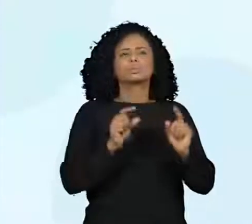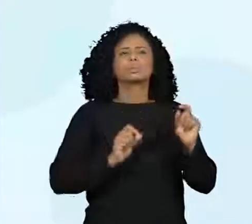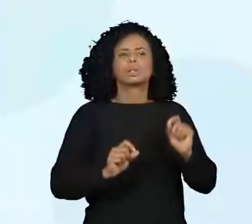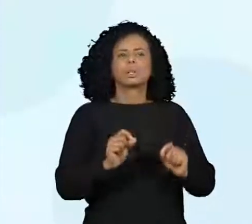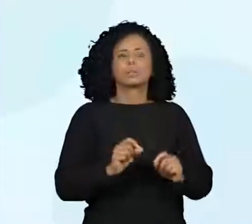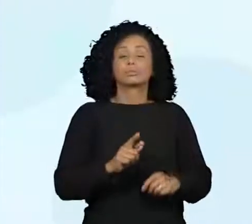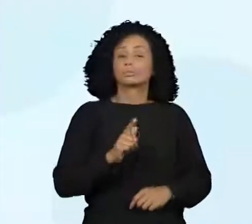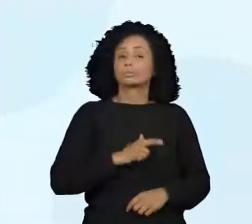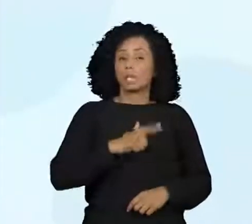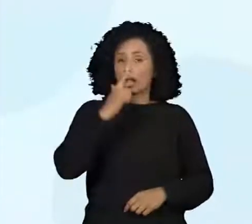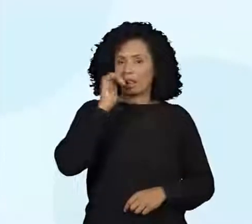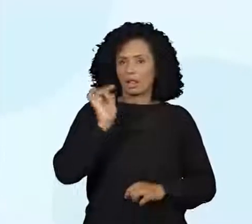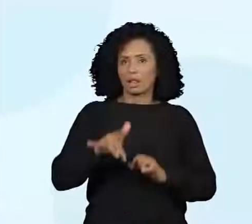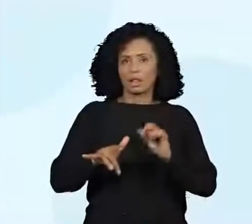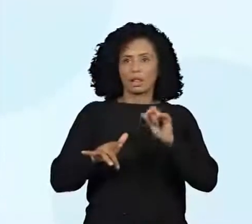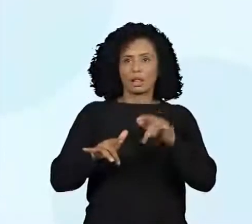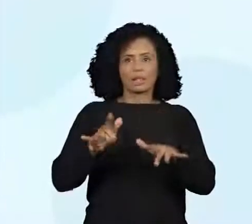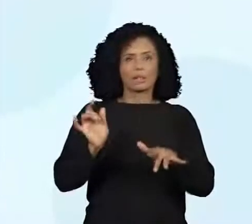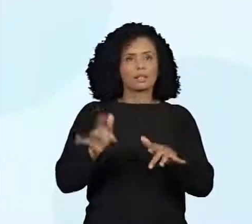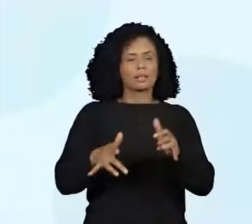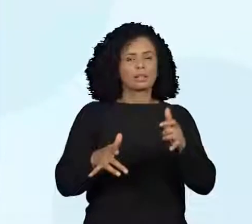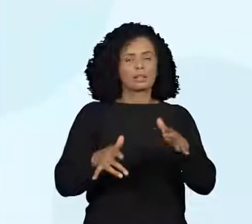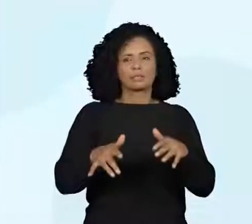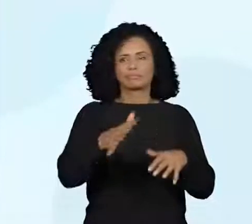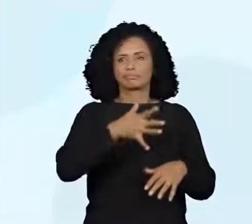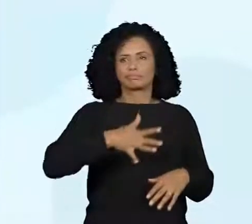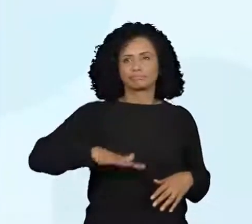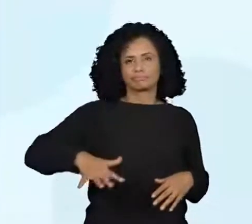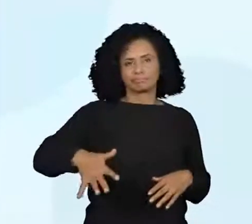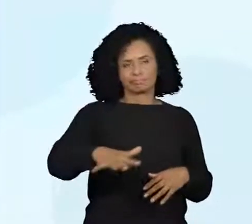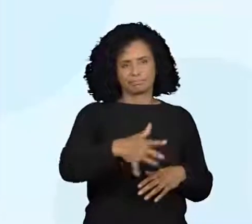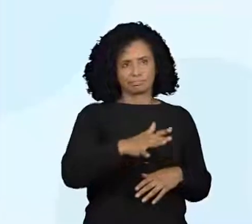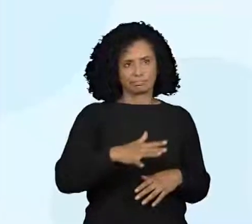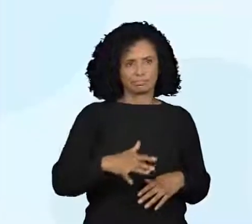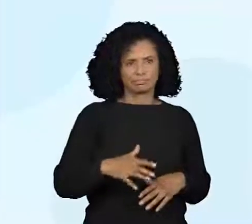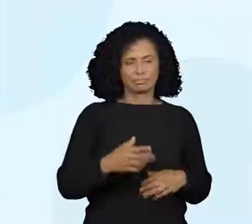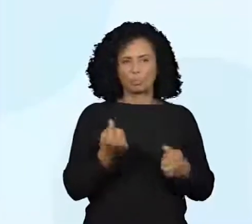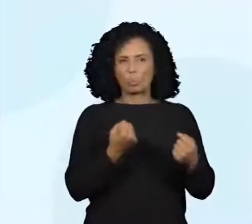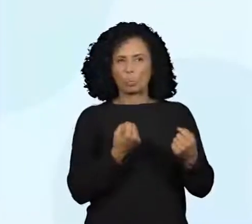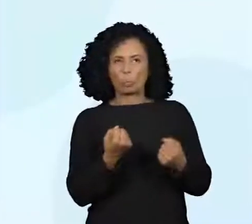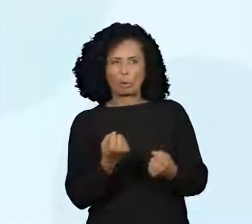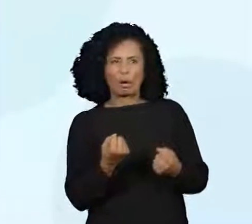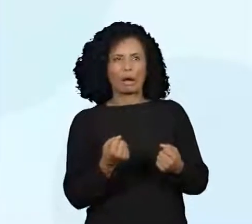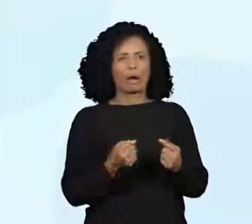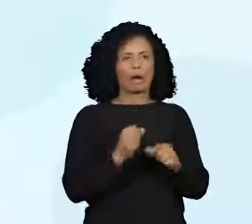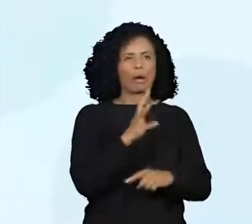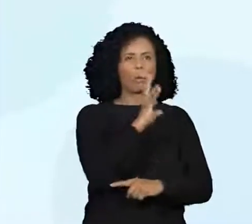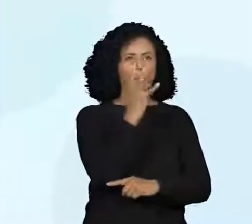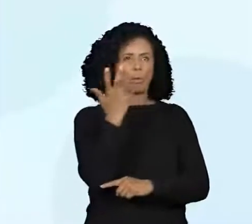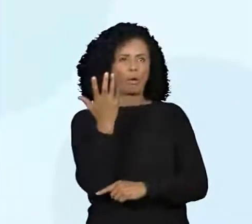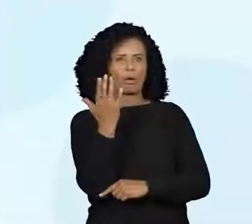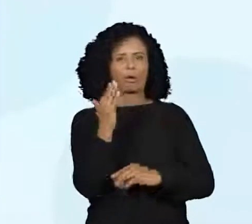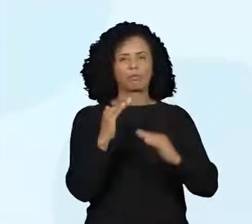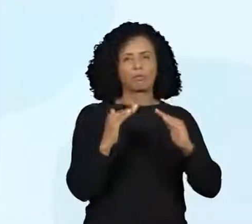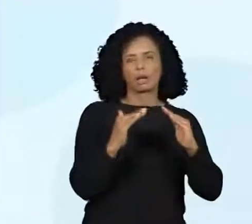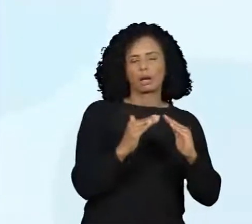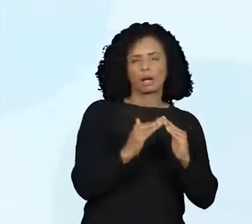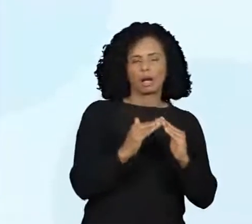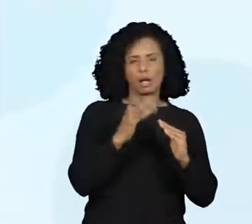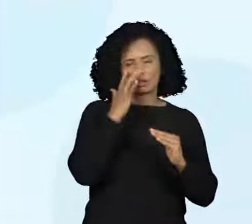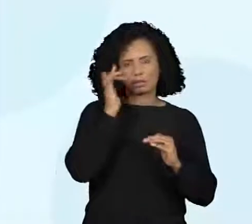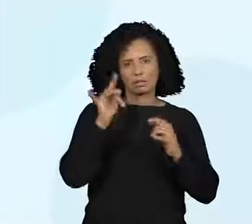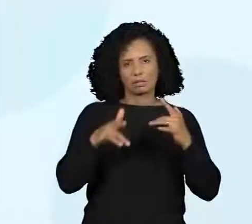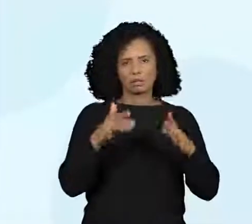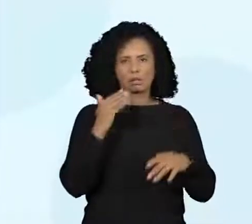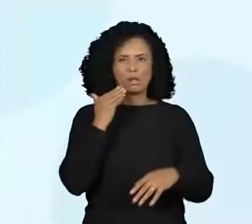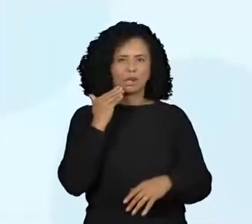alguns lixos espalhados no desenho. Muito bem, então quer dizer, professor, que todas as